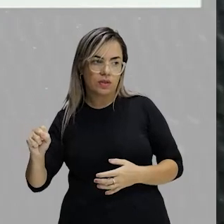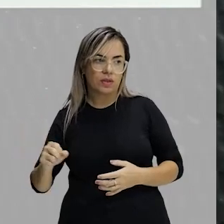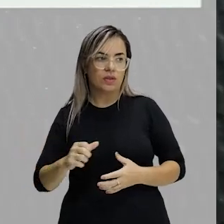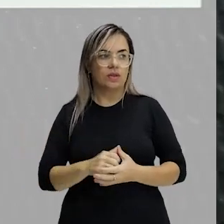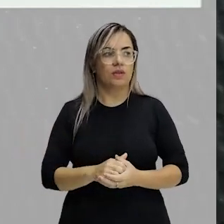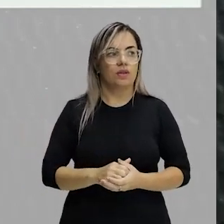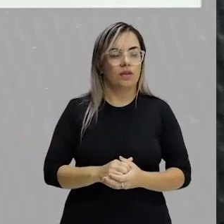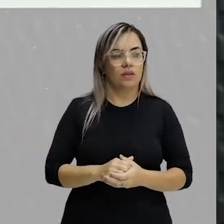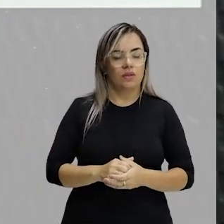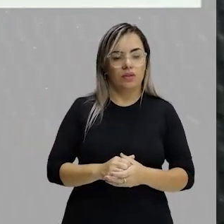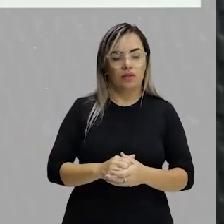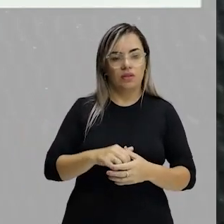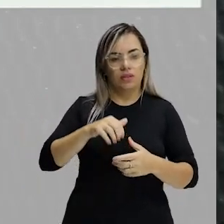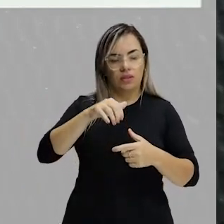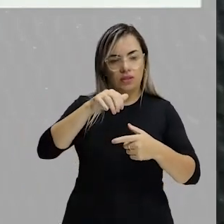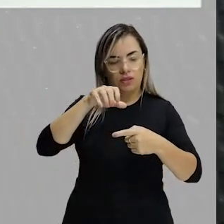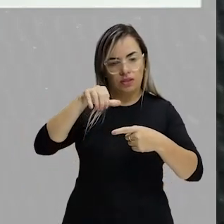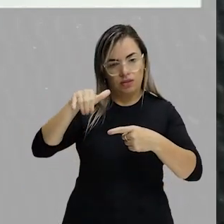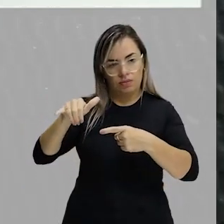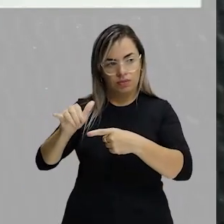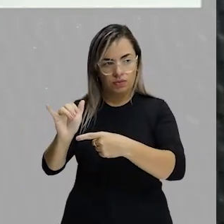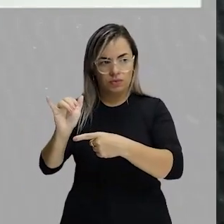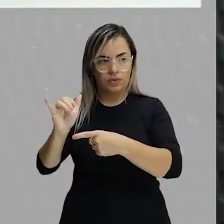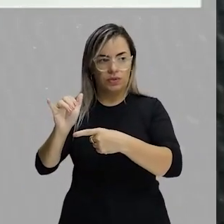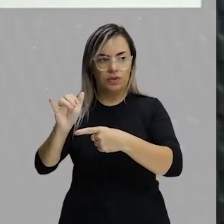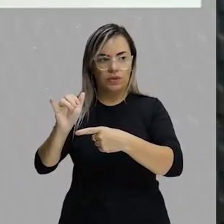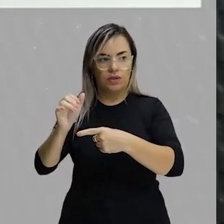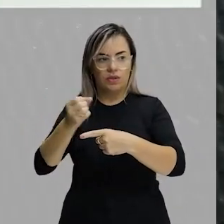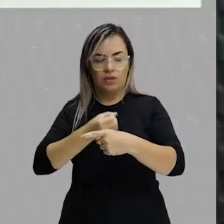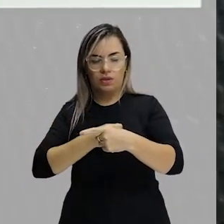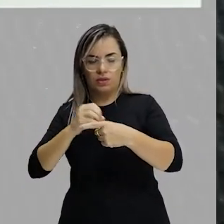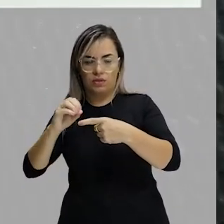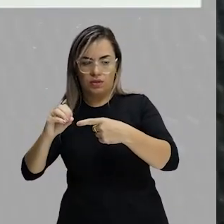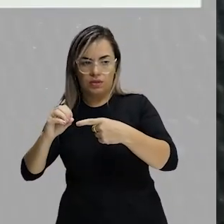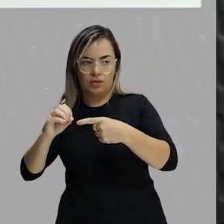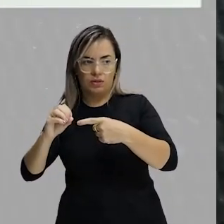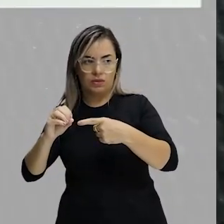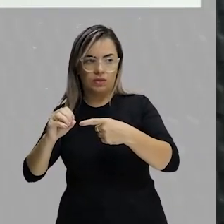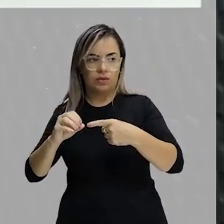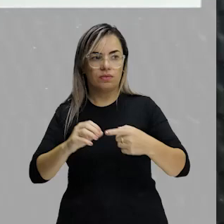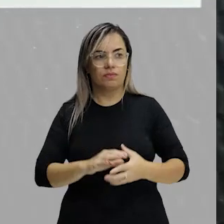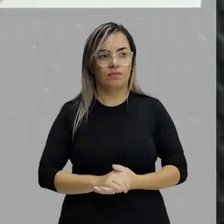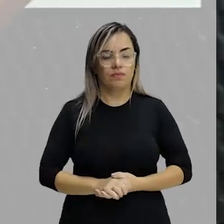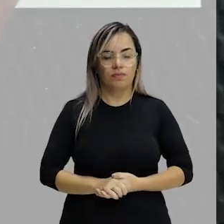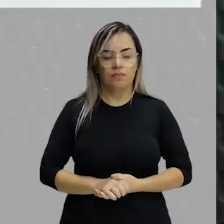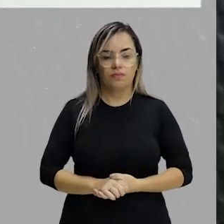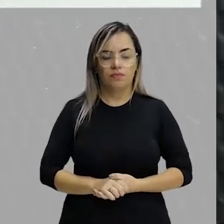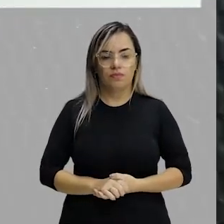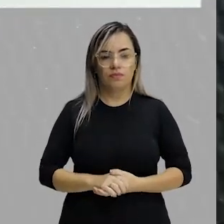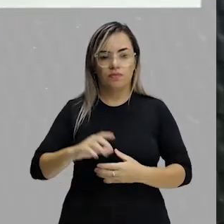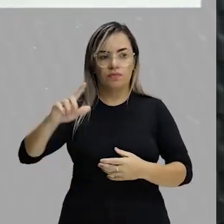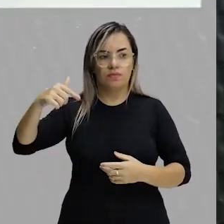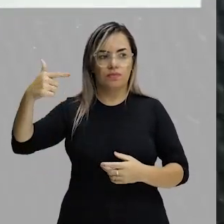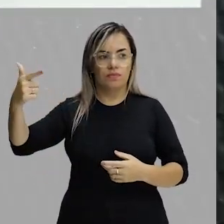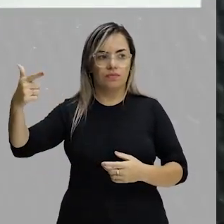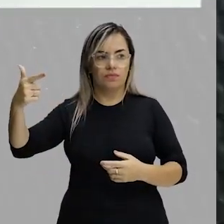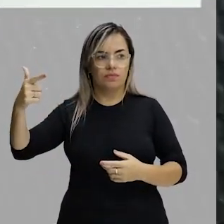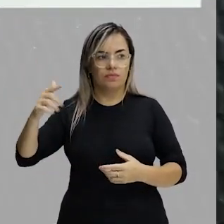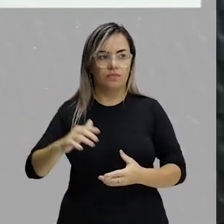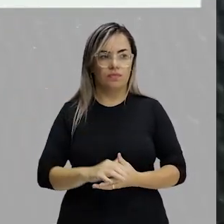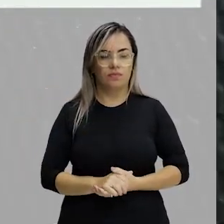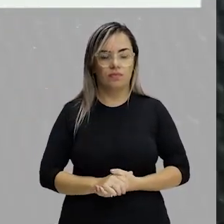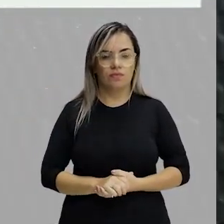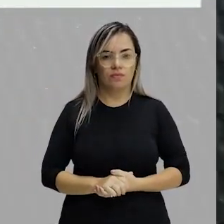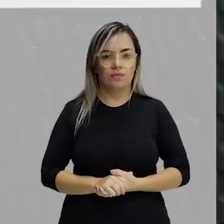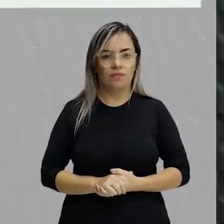a ao quadrado e o x menos x0 vai ser o numerador do b ao quadrado. Tá? Essa é a mudança aqui